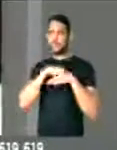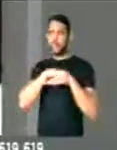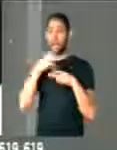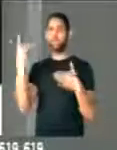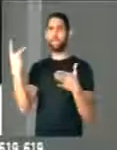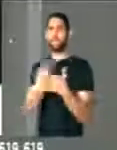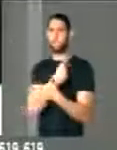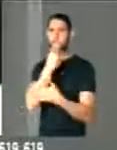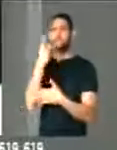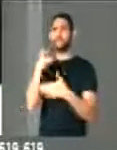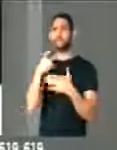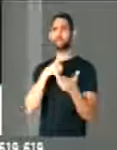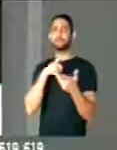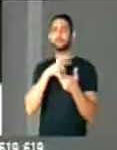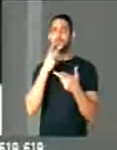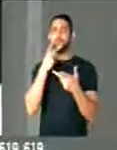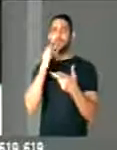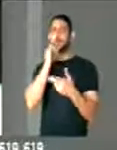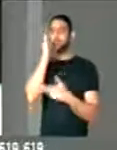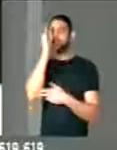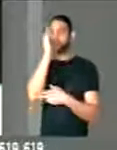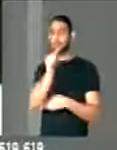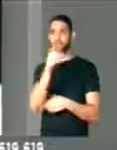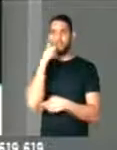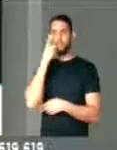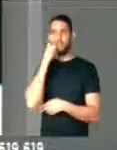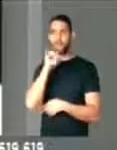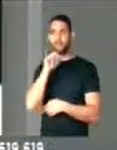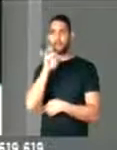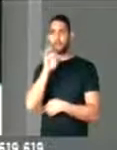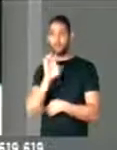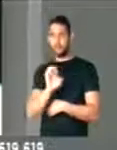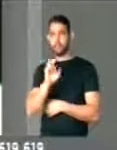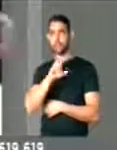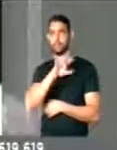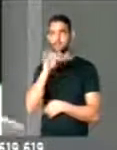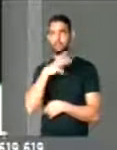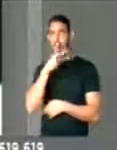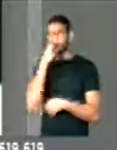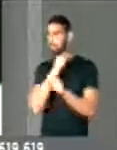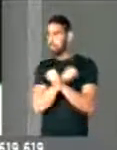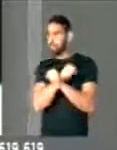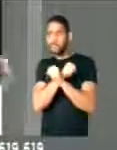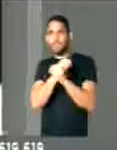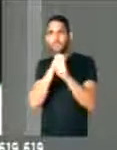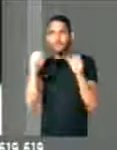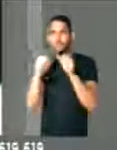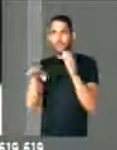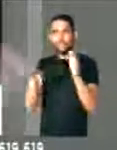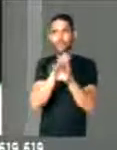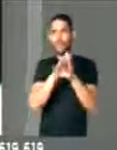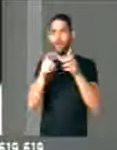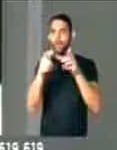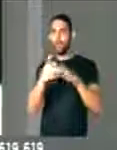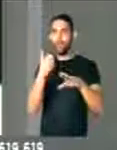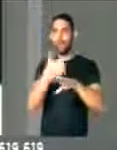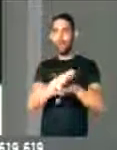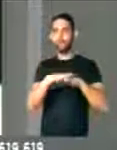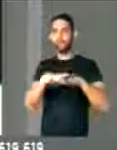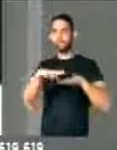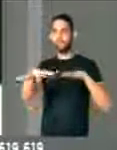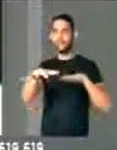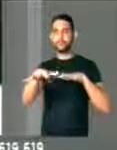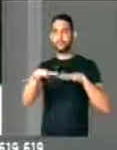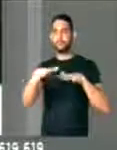estava acontecendo, me dirigi com o deputado Ivan Valente e foi impossível chegar ao lugar da